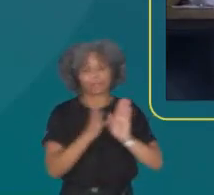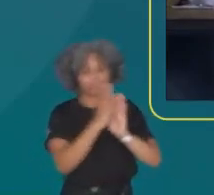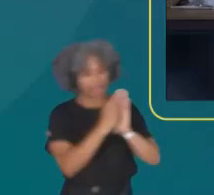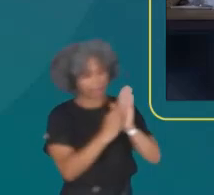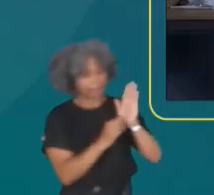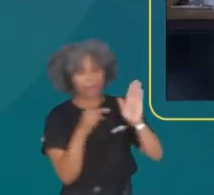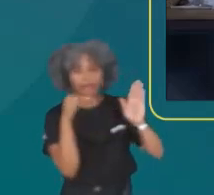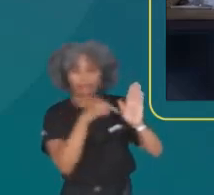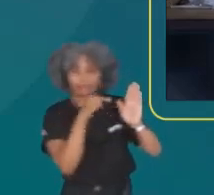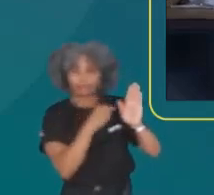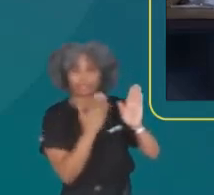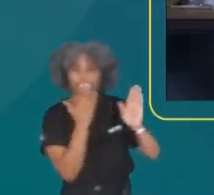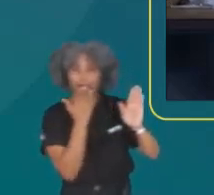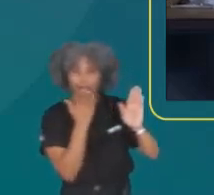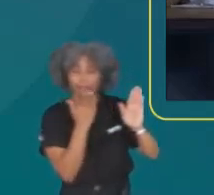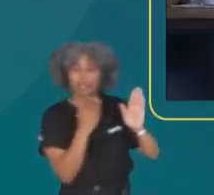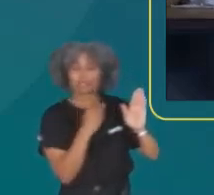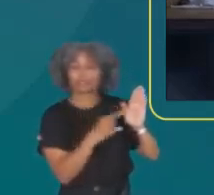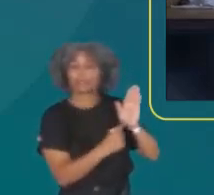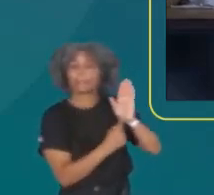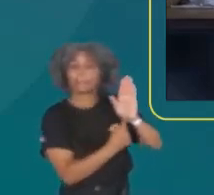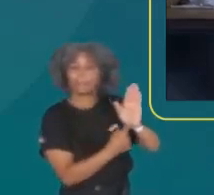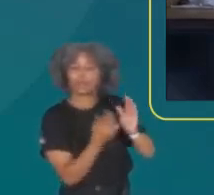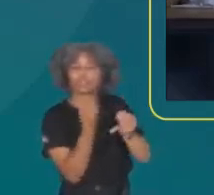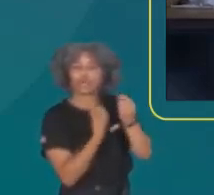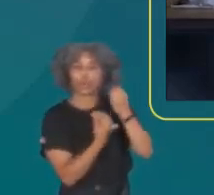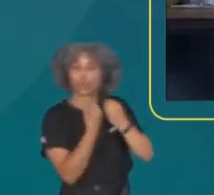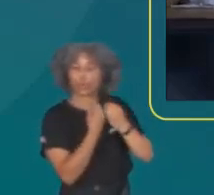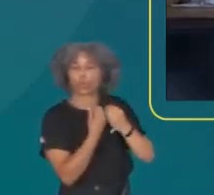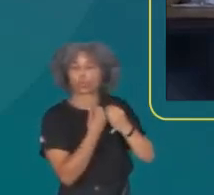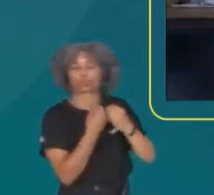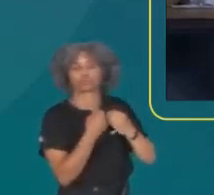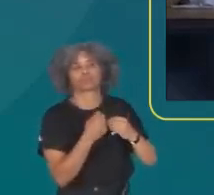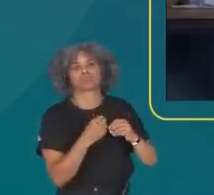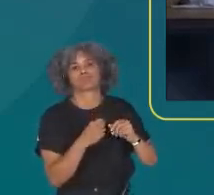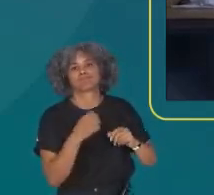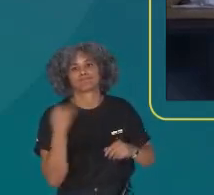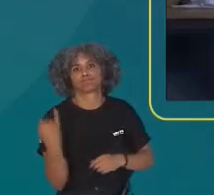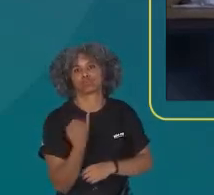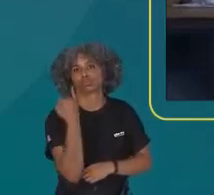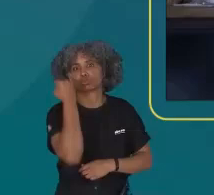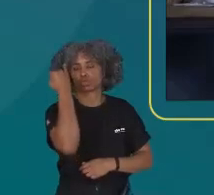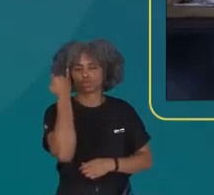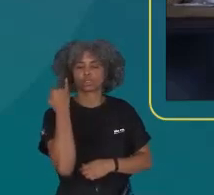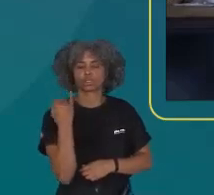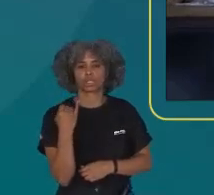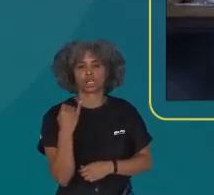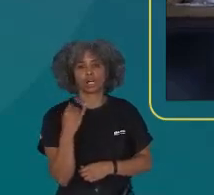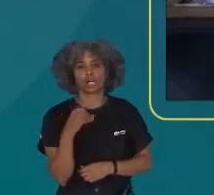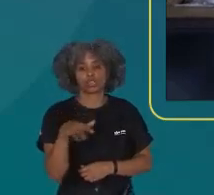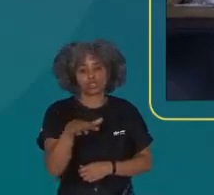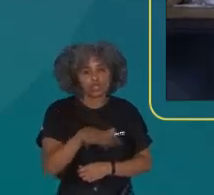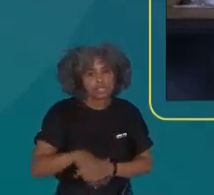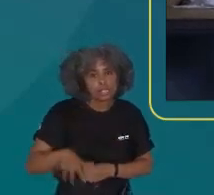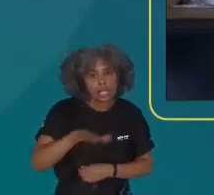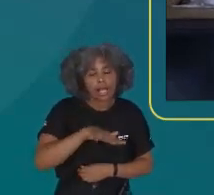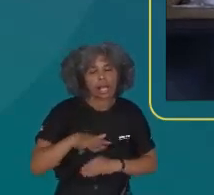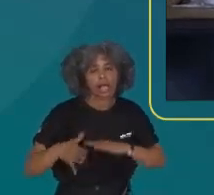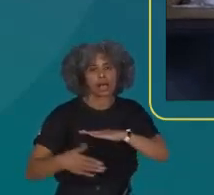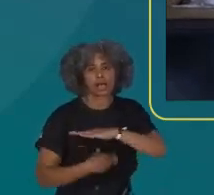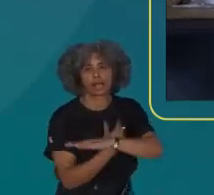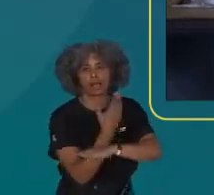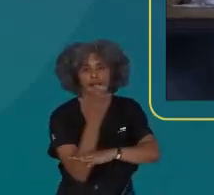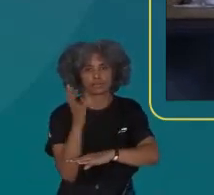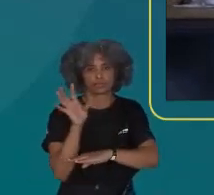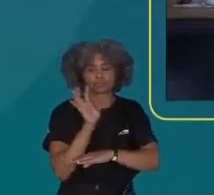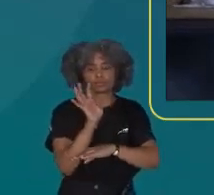para trabalhar com um protagonismo importante com essa pauta dentro dos avanços da